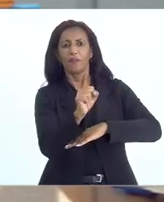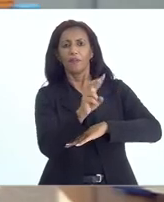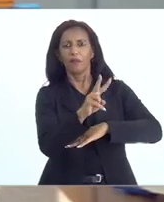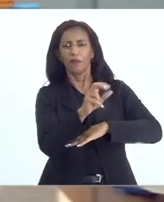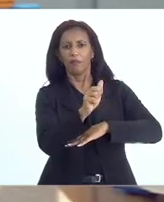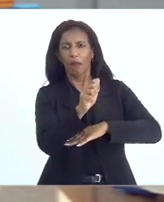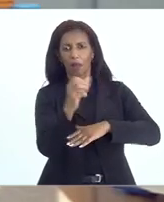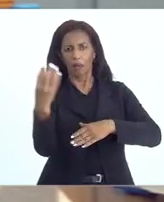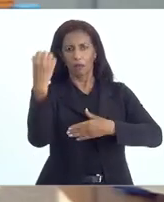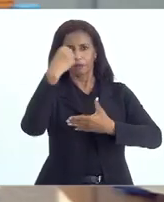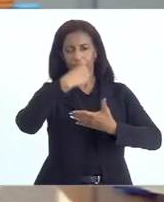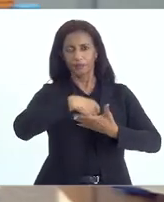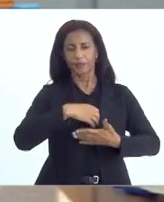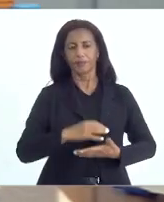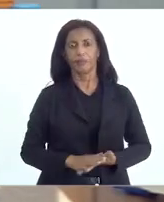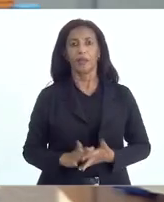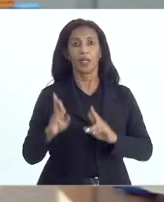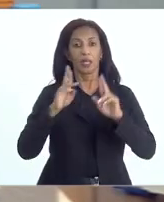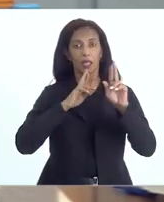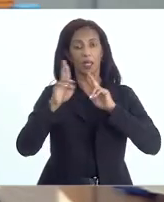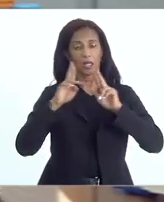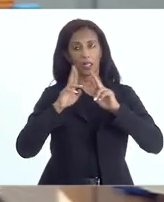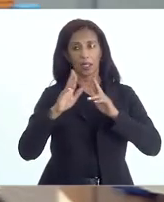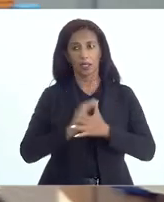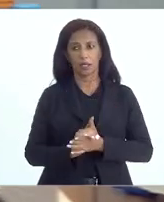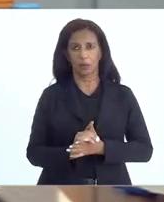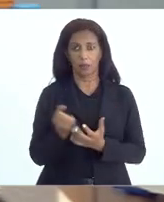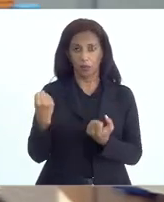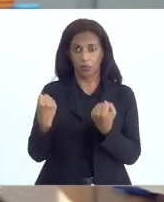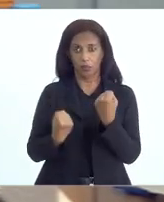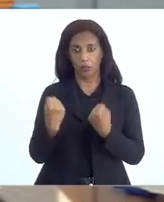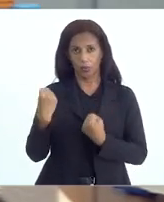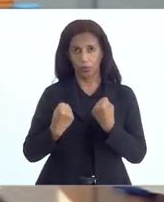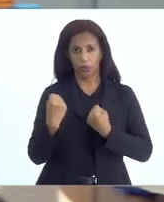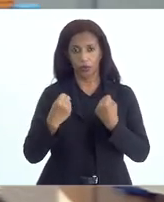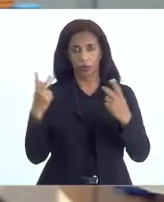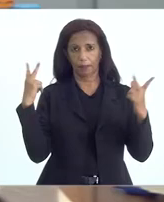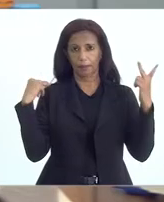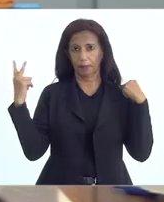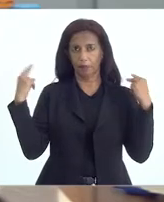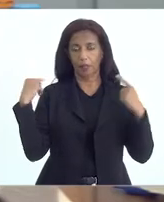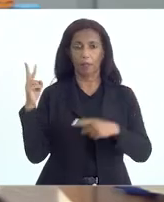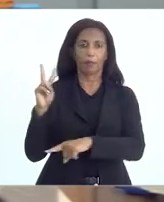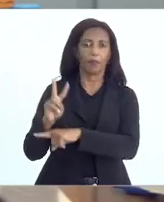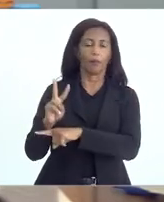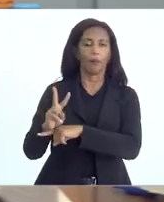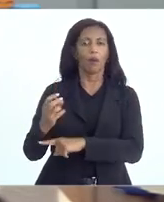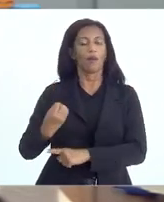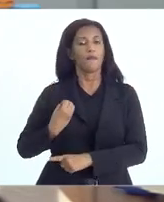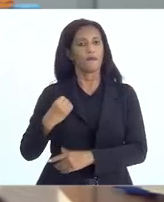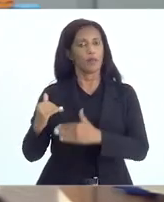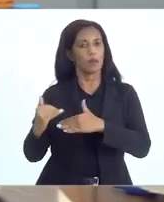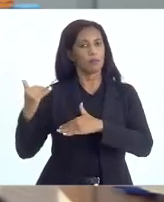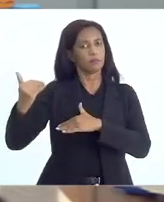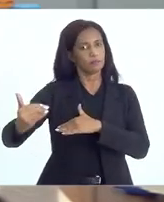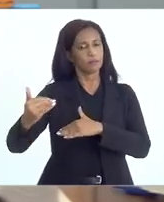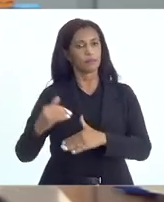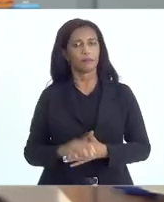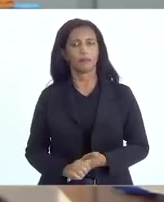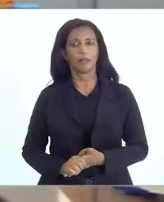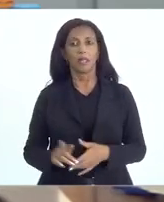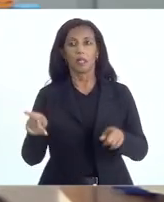28 vagas em relação à técnica a motoristas aos guardas vidas guarda-vidas excedente